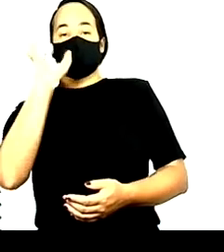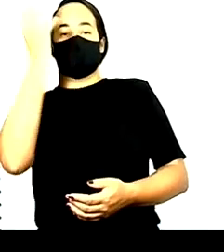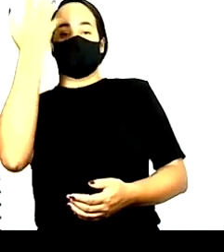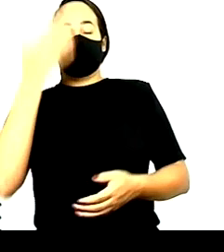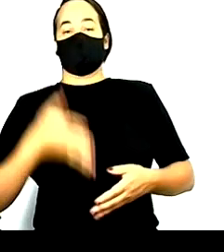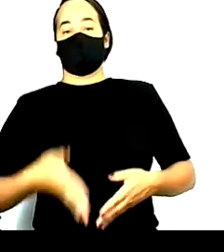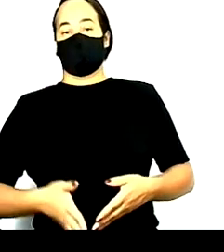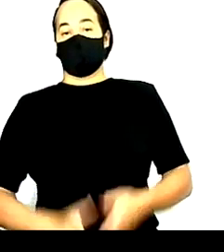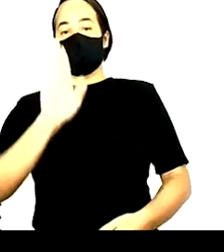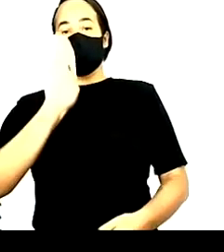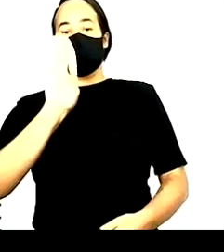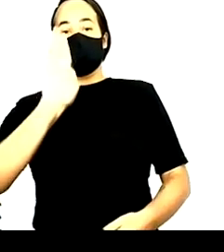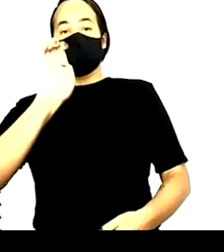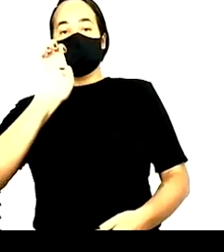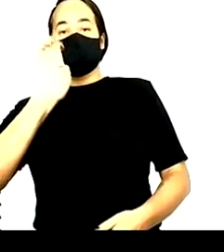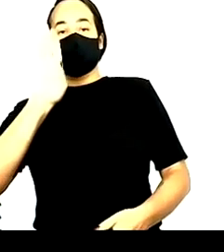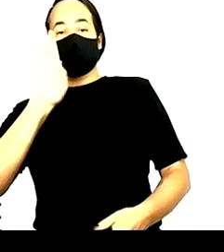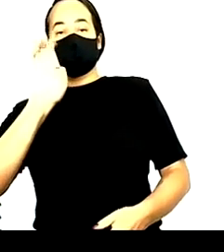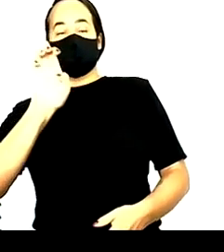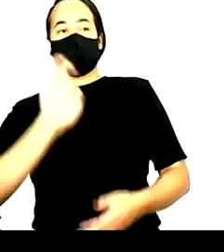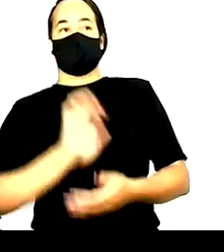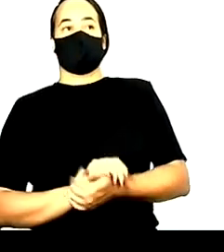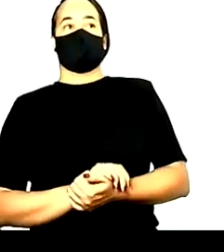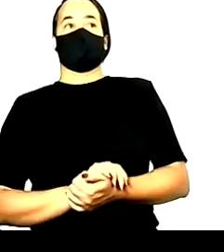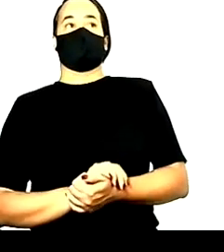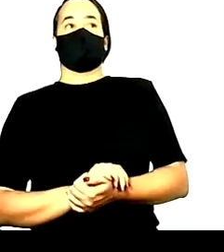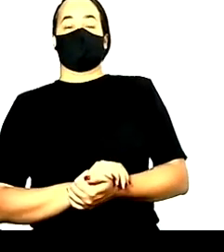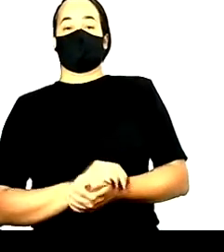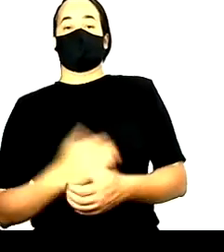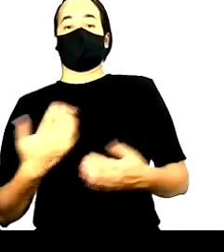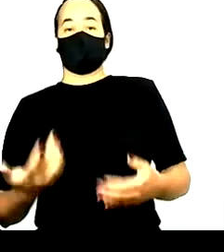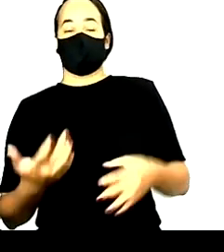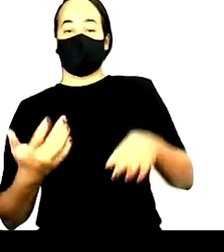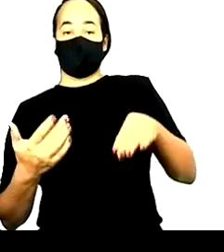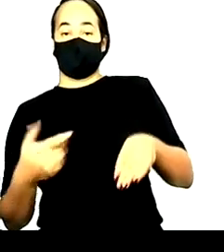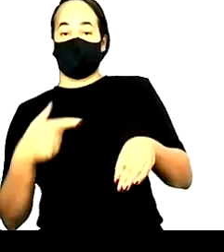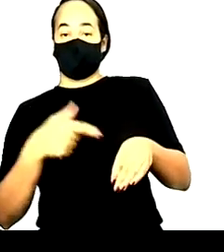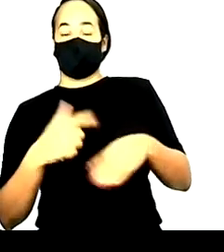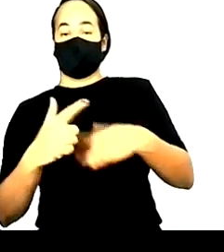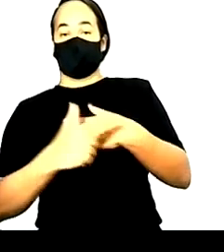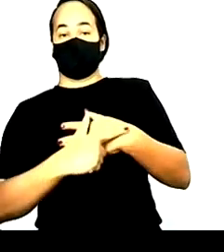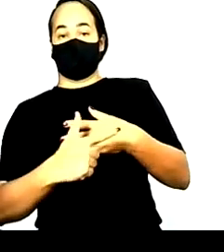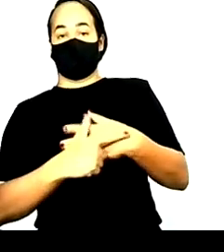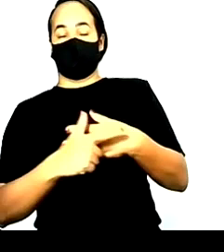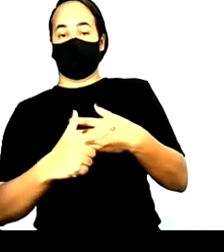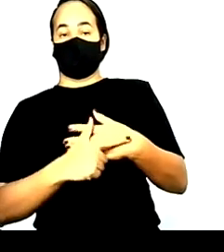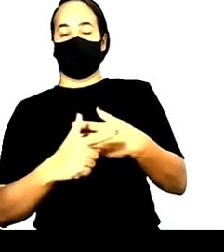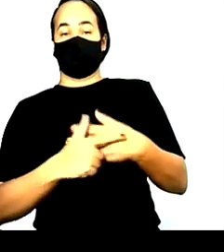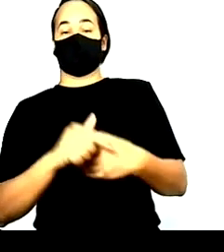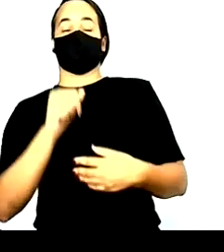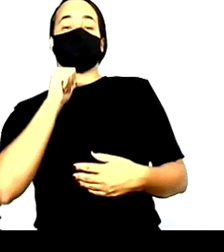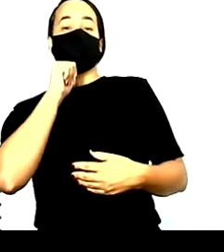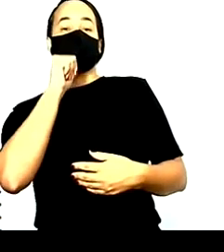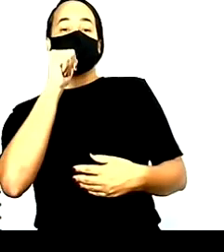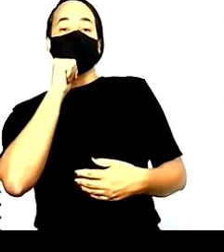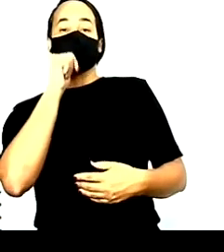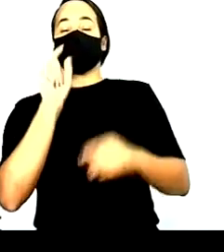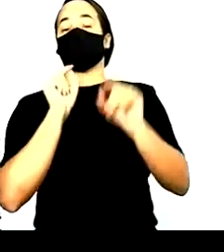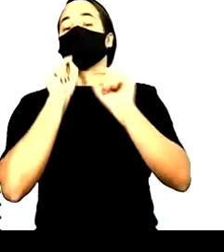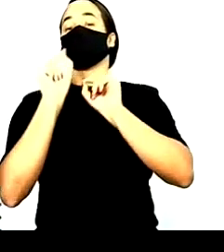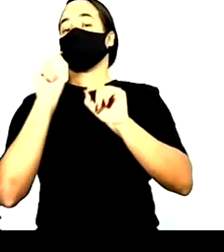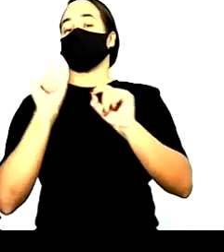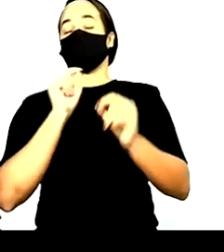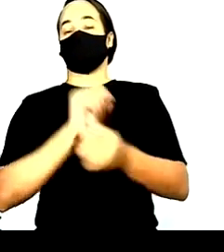certo? A gente falou que uma das funções da vagina era em relação à menstruação, então vamos ter que entender um pouco sobre esse